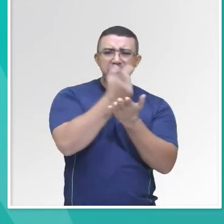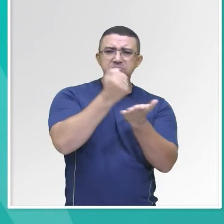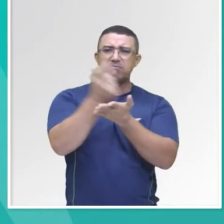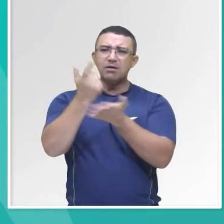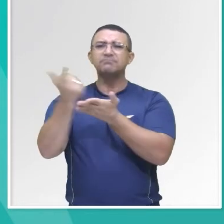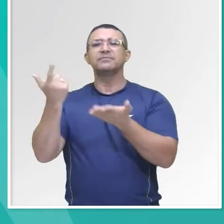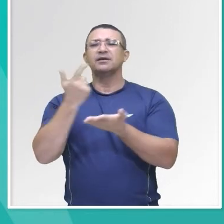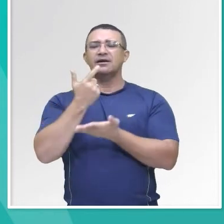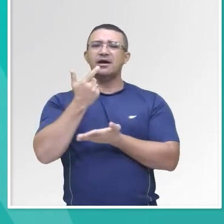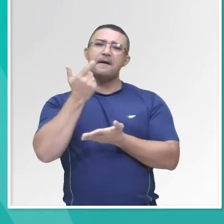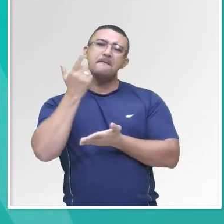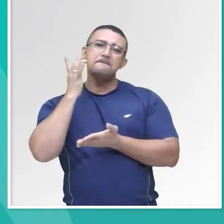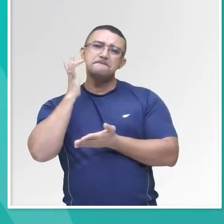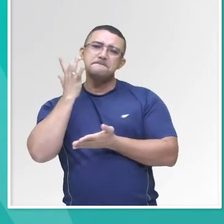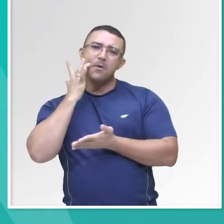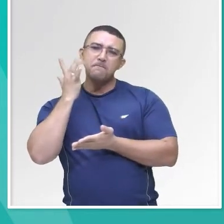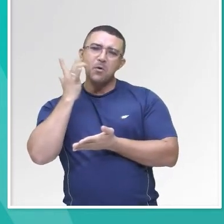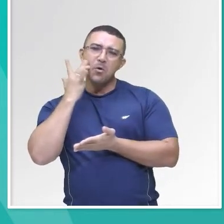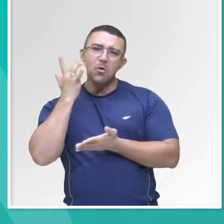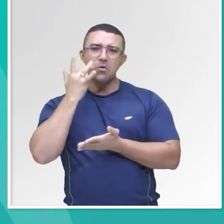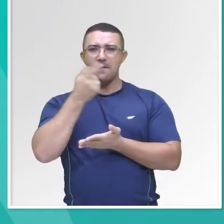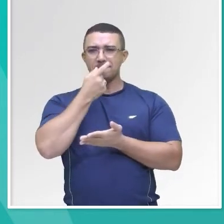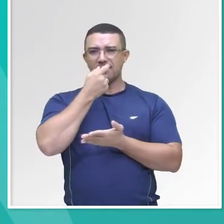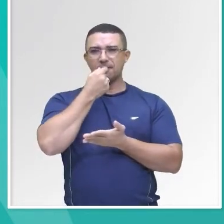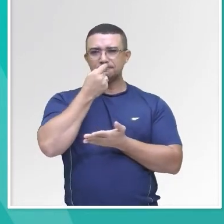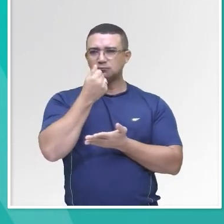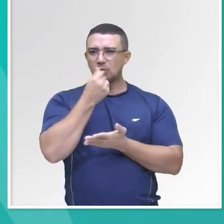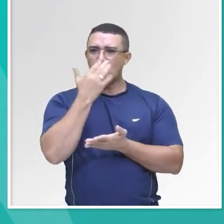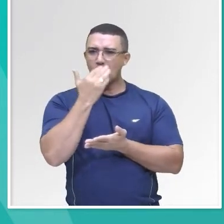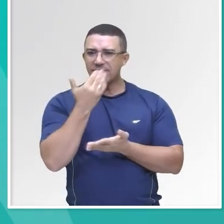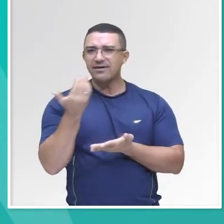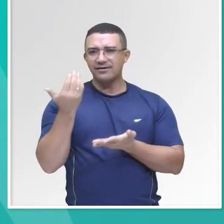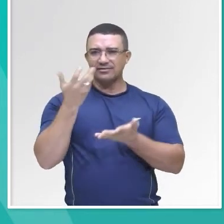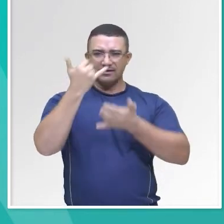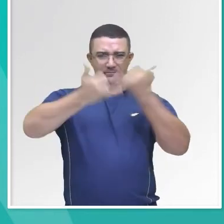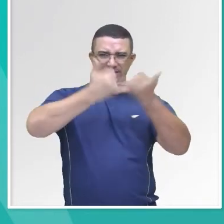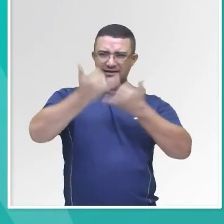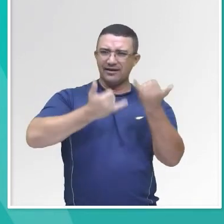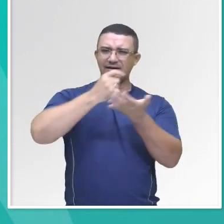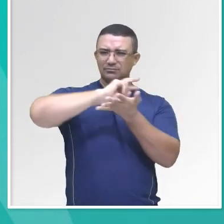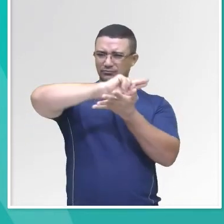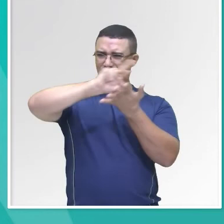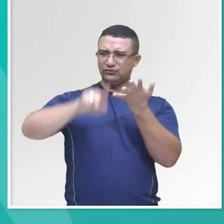aqui. O argumento 1 dele está aí, neste parágrafo.